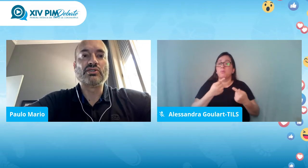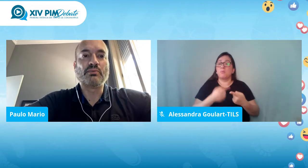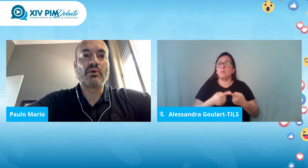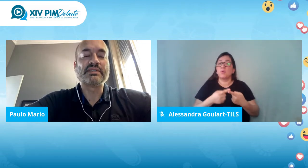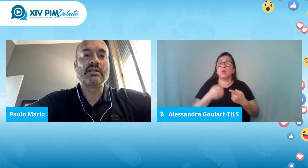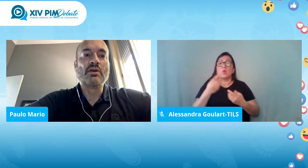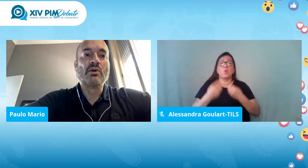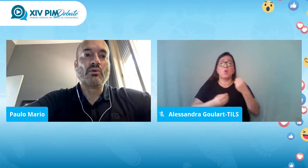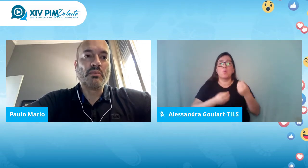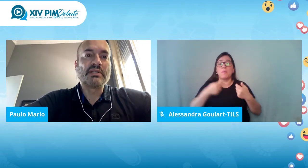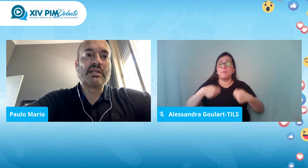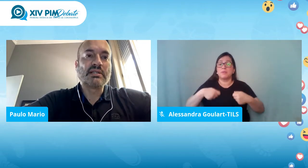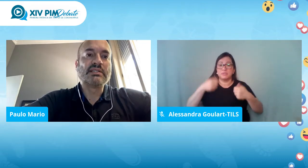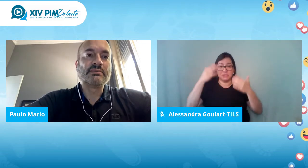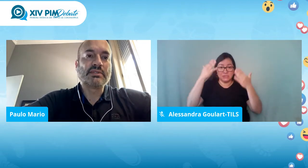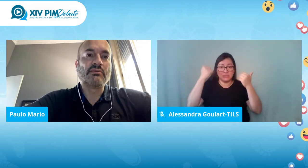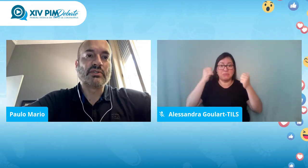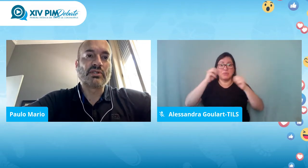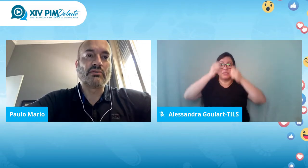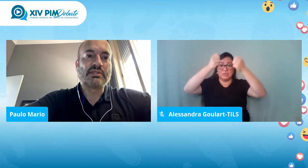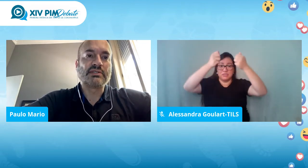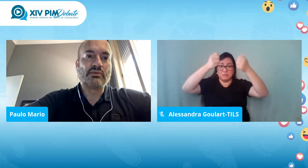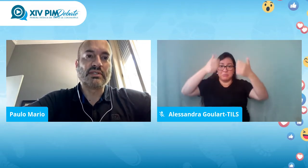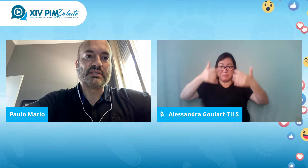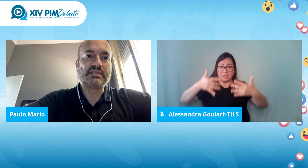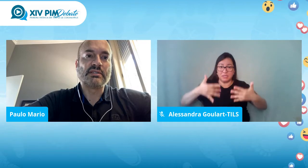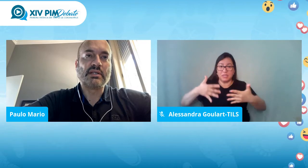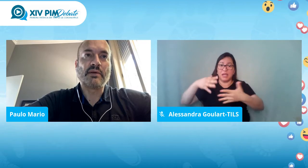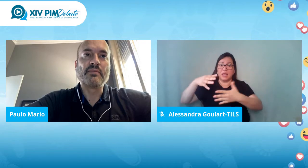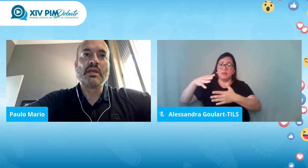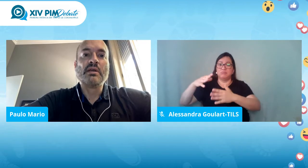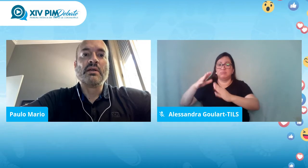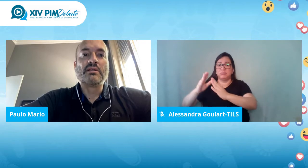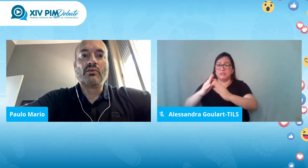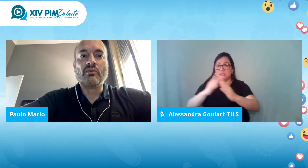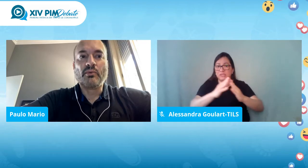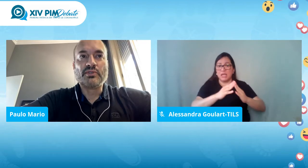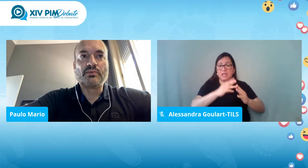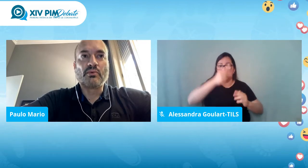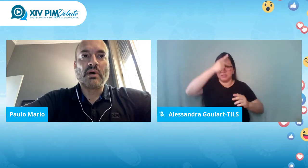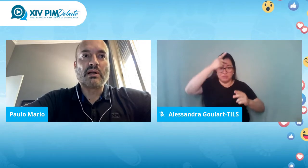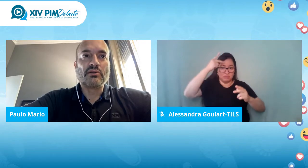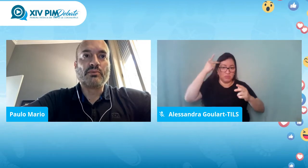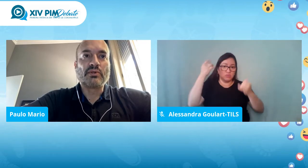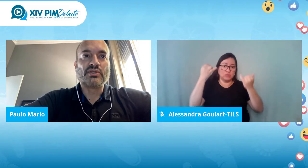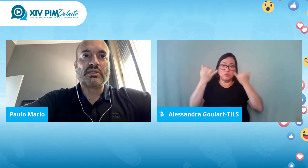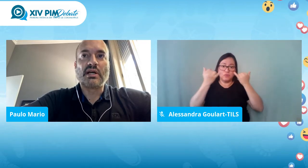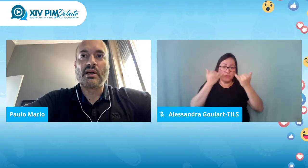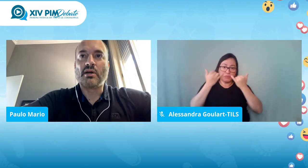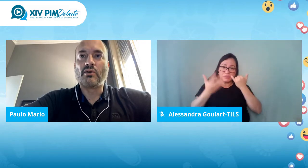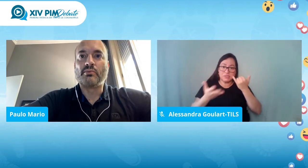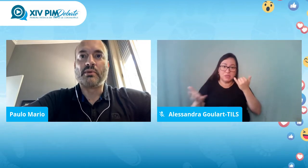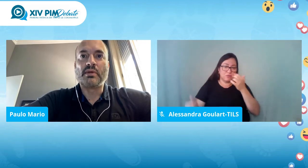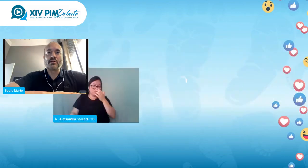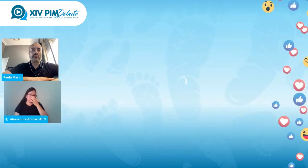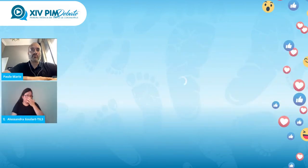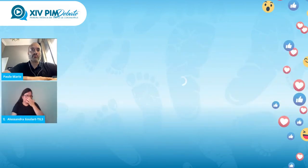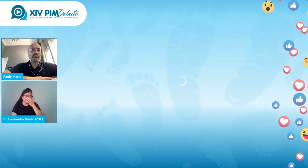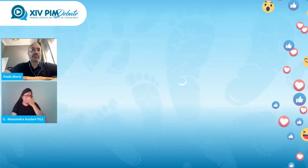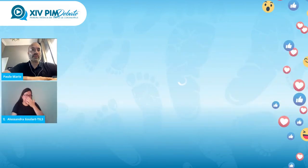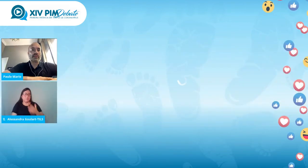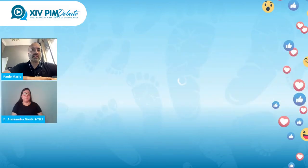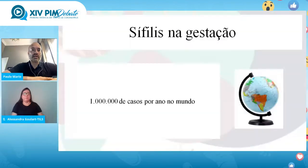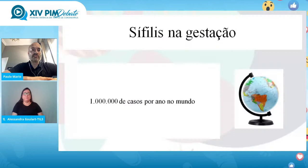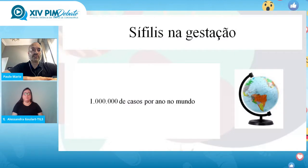para que a gente possa combater a transmissão vertical dessas doenças, né? Então eu vou pedir para o Marlio projetar o